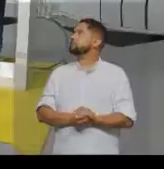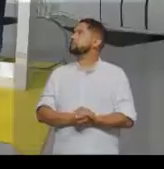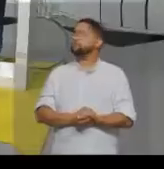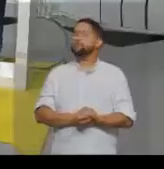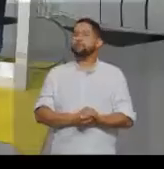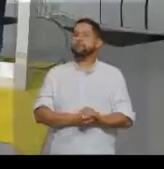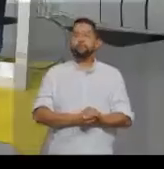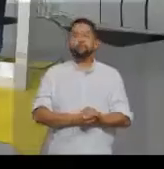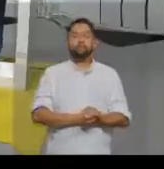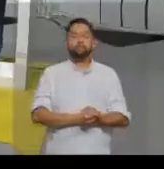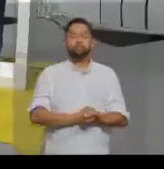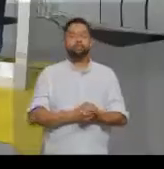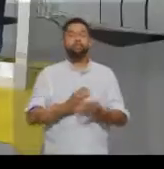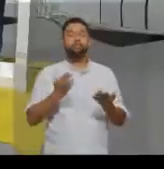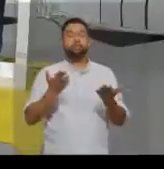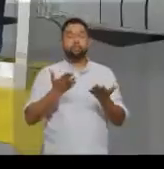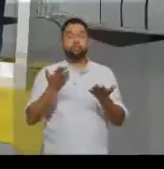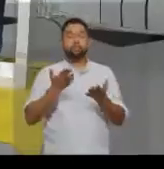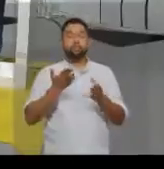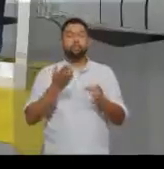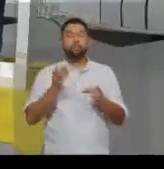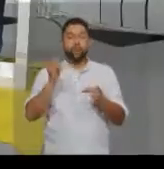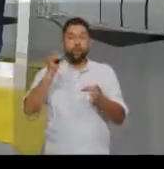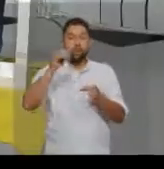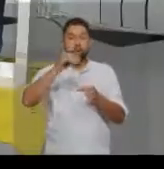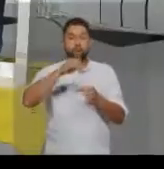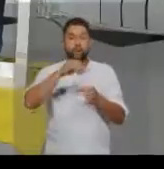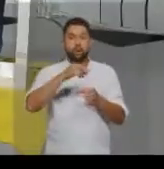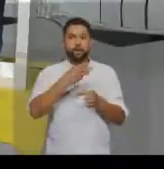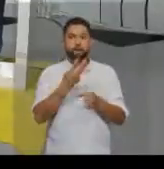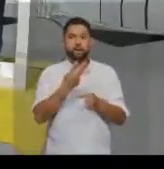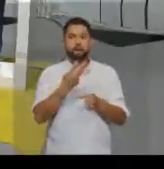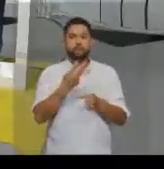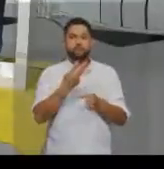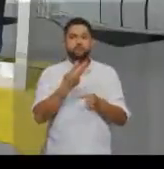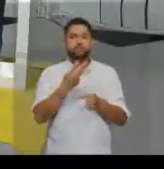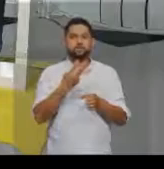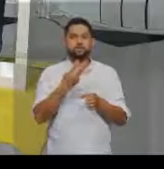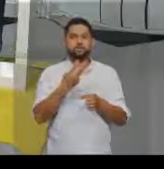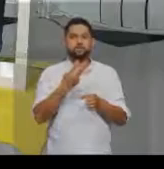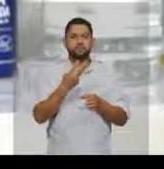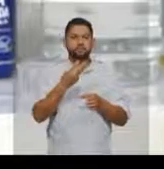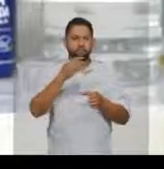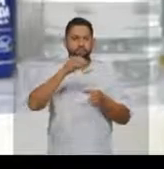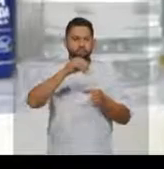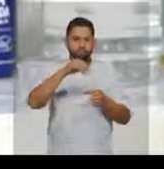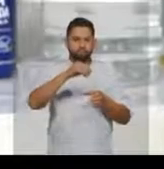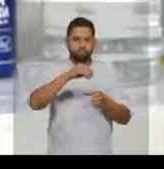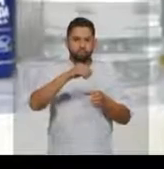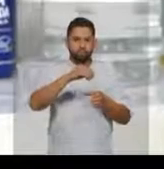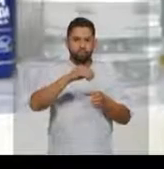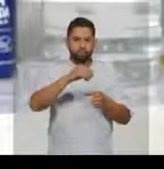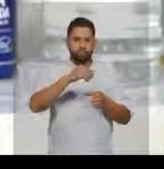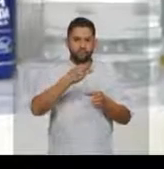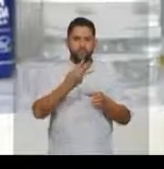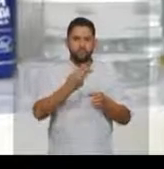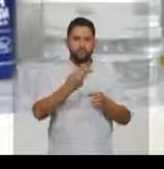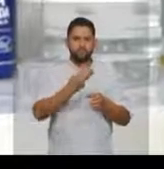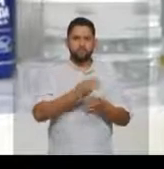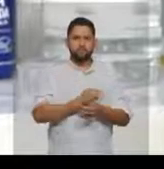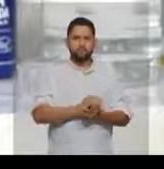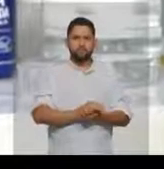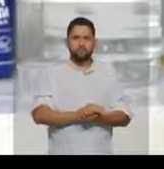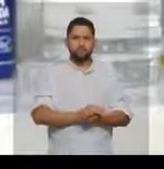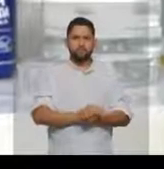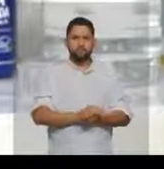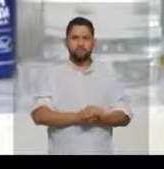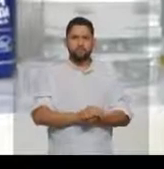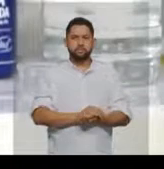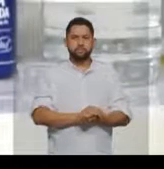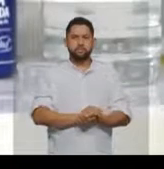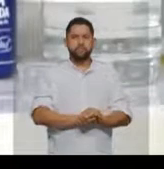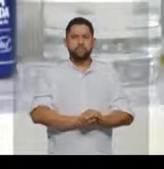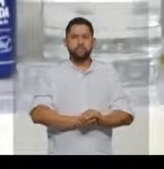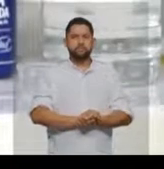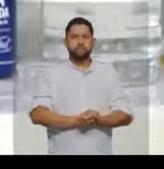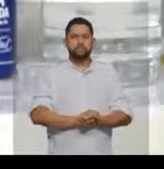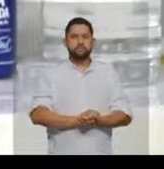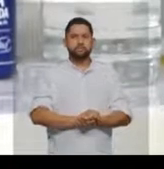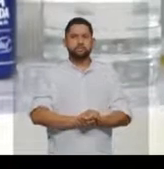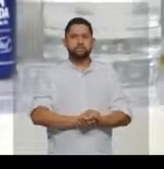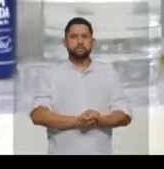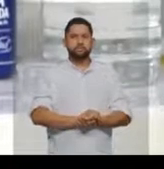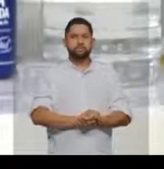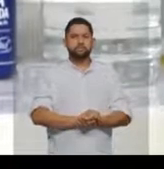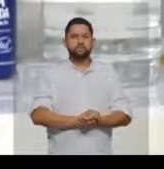Aqui nós vamos colocar 3, na verdade eu tinha até alguns aqui, né? Que caíram. Então, aqui